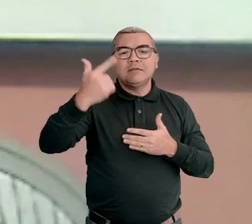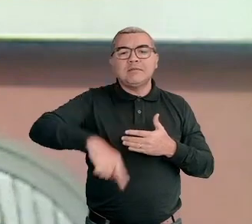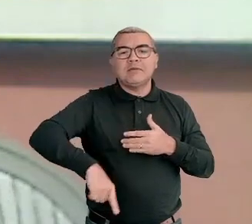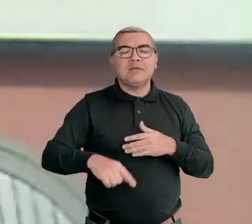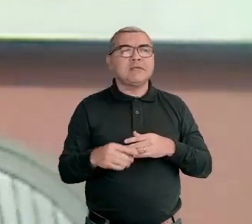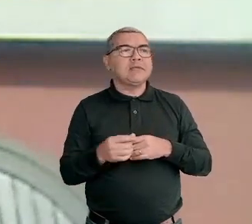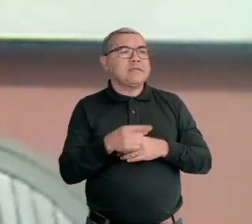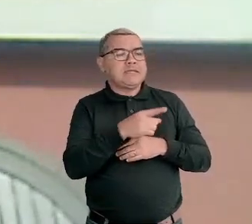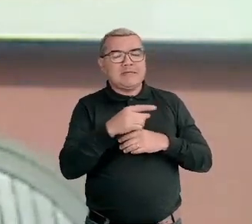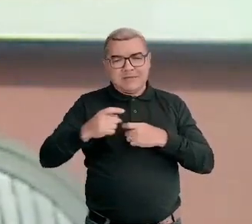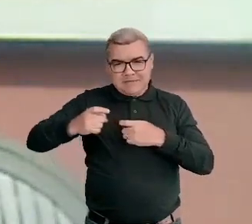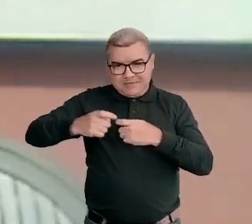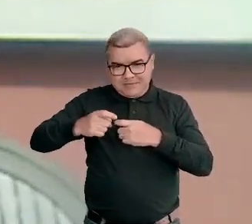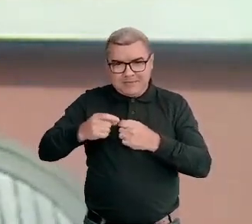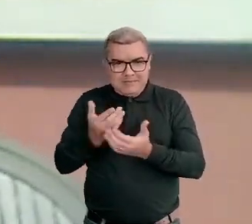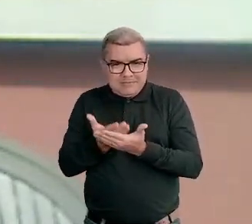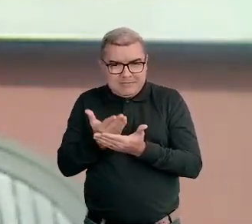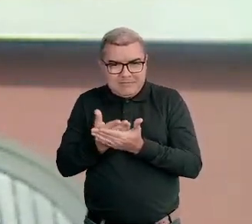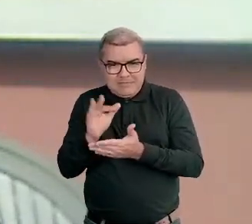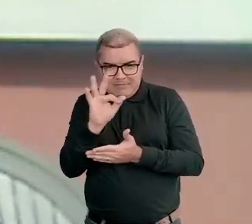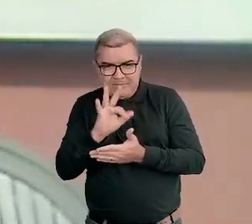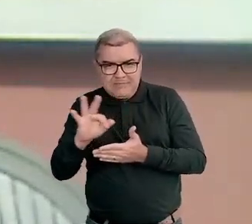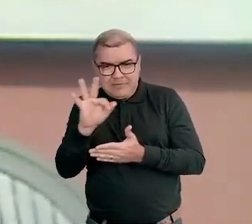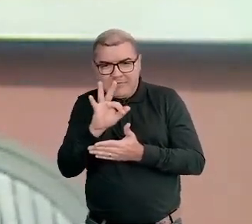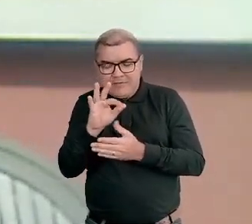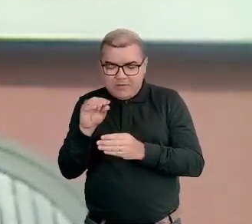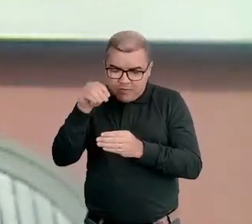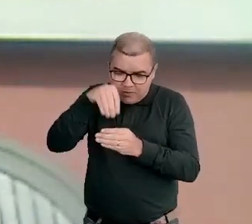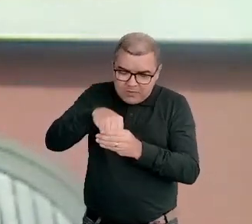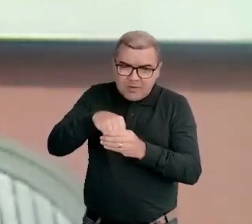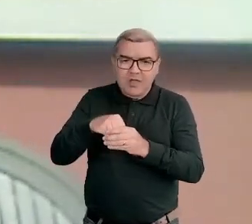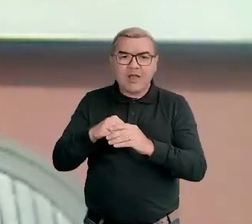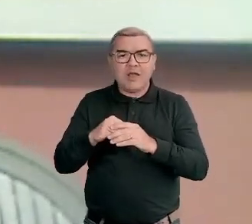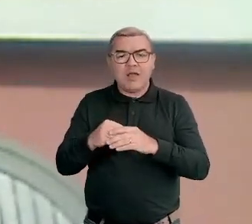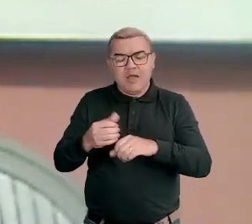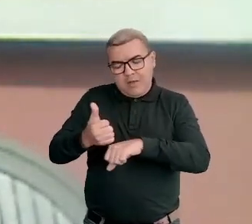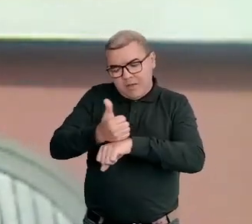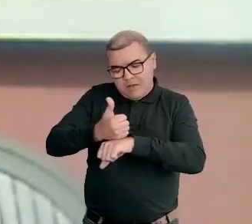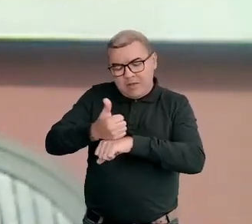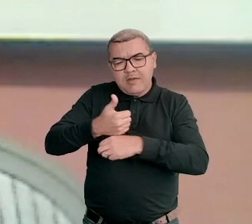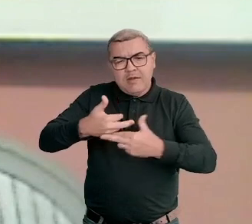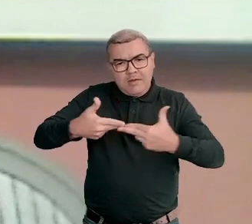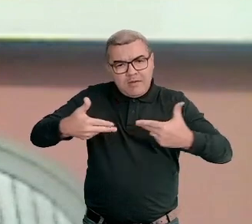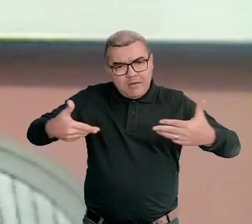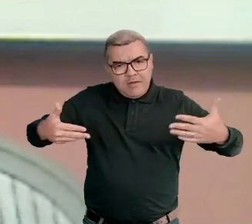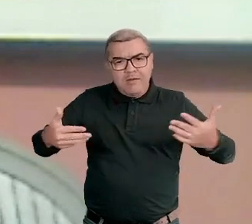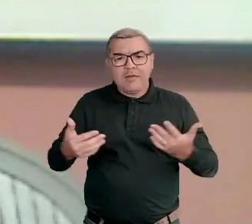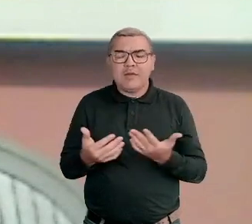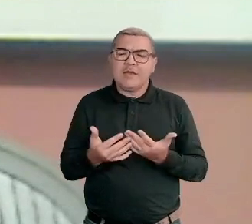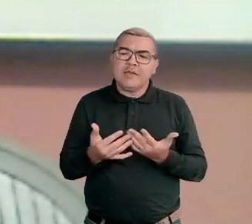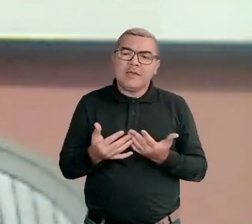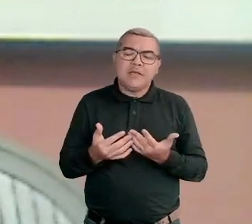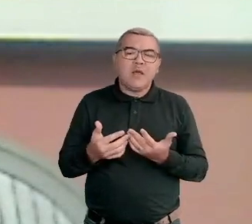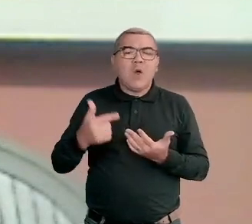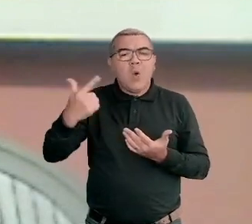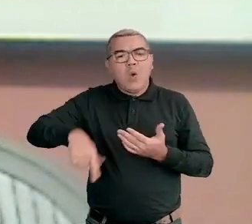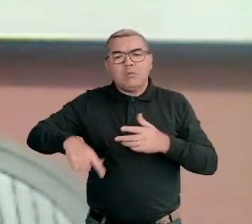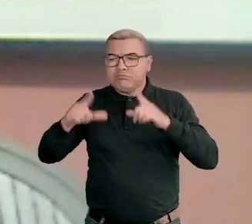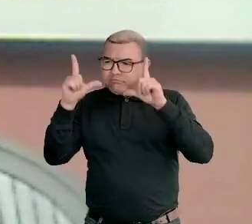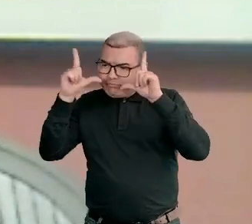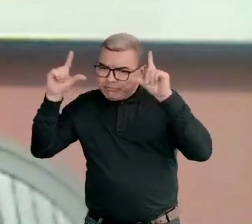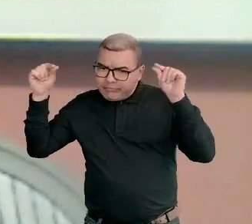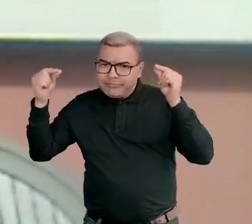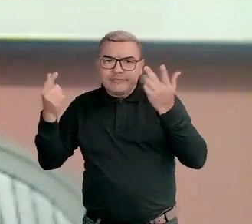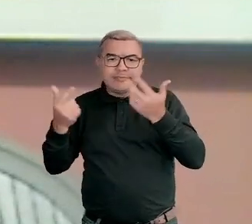formação de um médico, né? Eu poderia estender até os outros profissionais de saúde, mas nós estamos aqui entre médicos. Então, eu